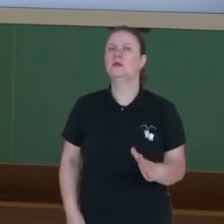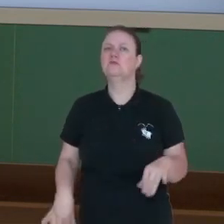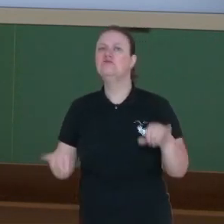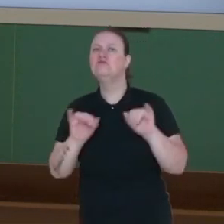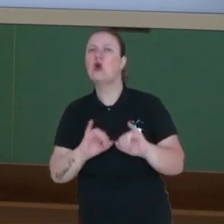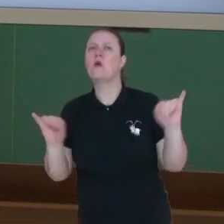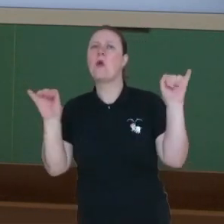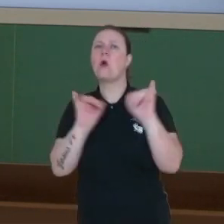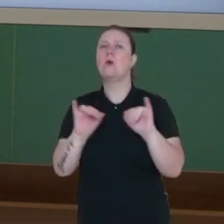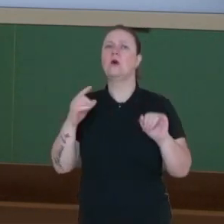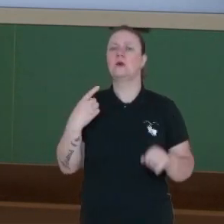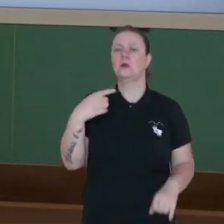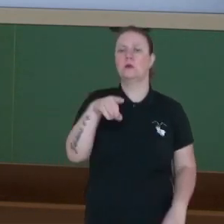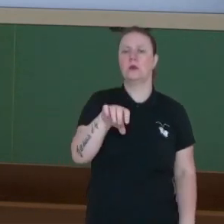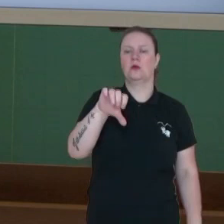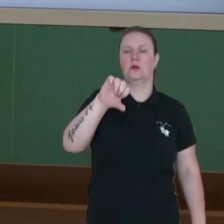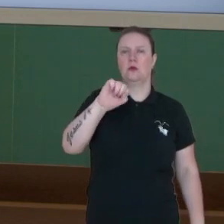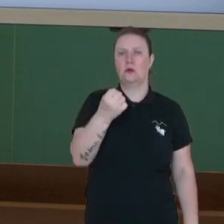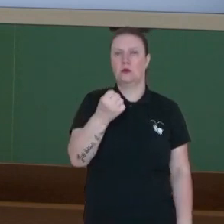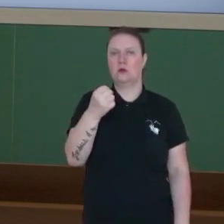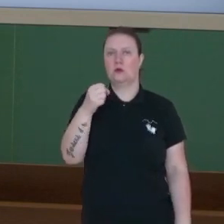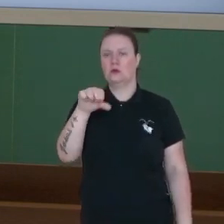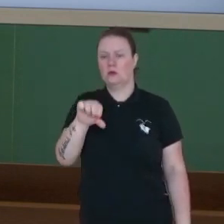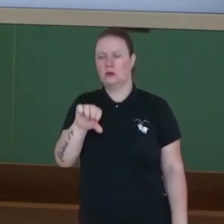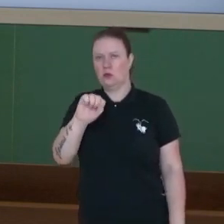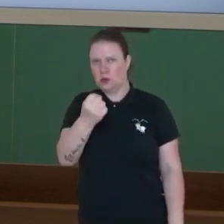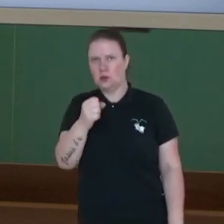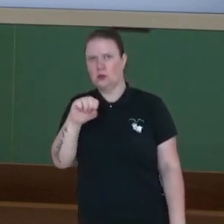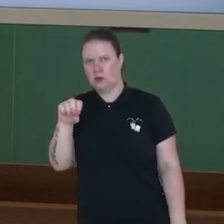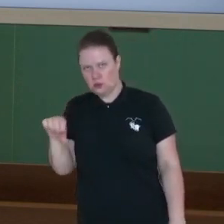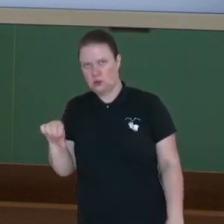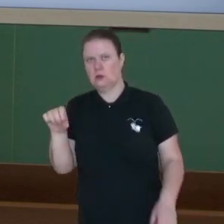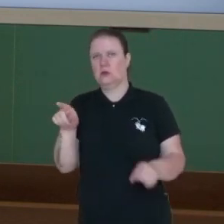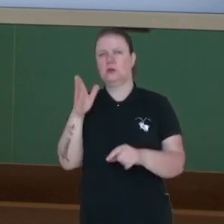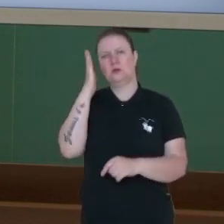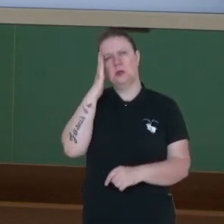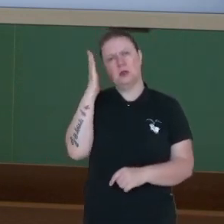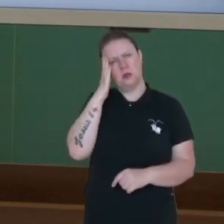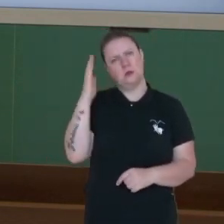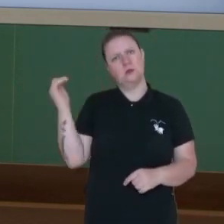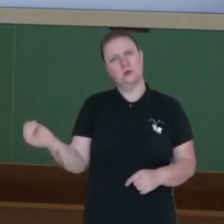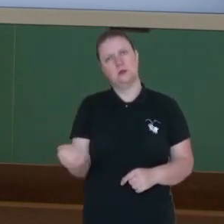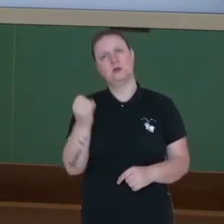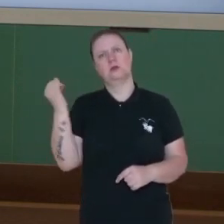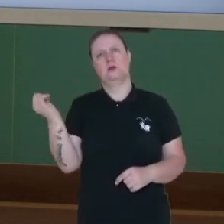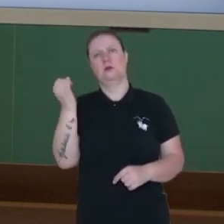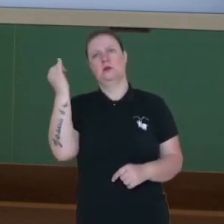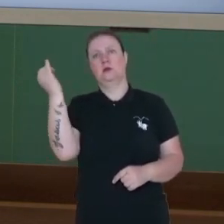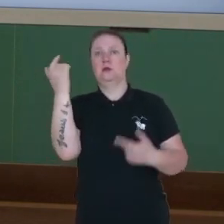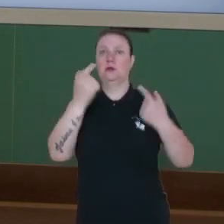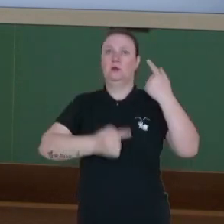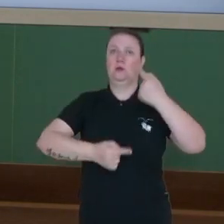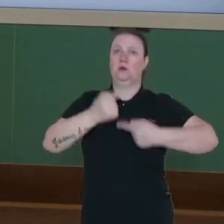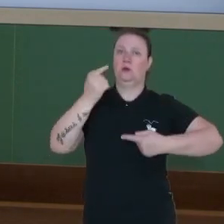recém-proclamada em 1889, mas hoje a gente sabe, né, da importância